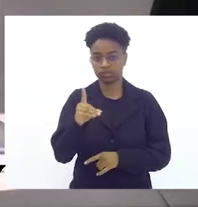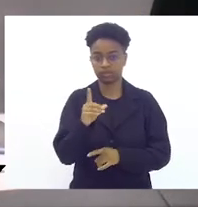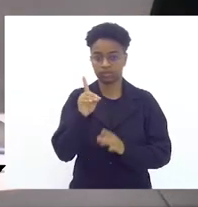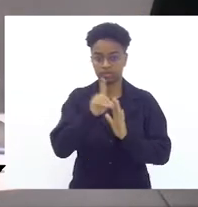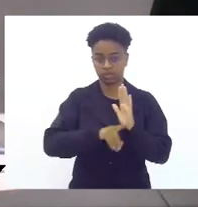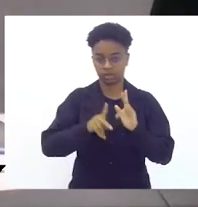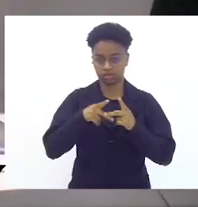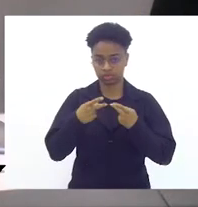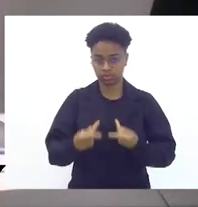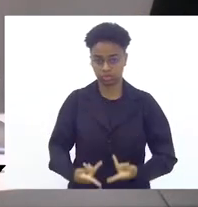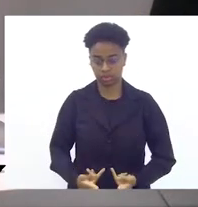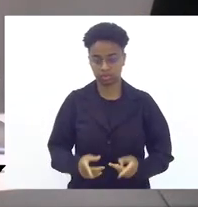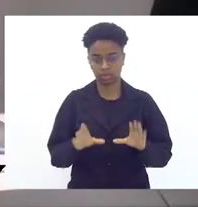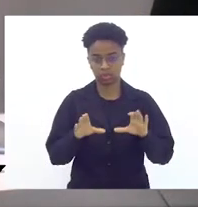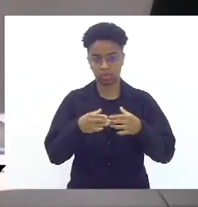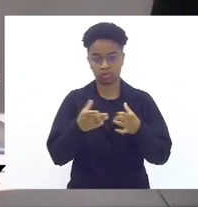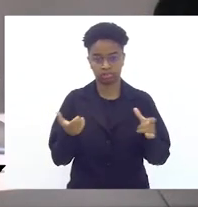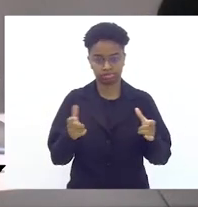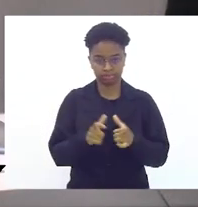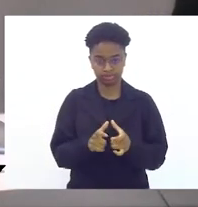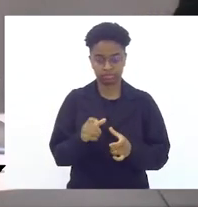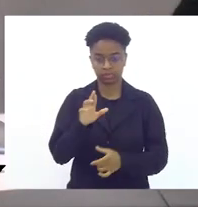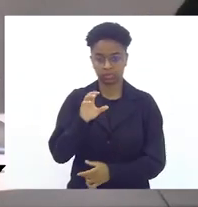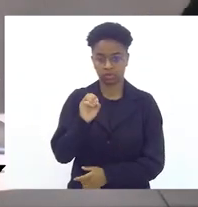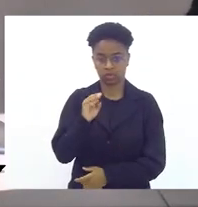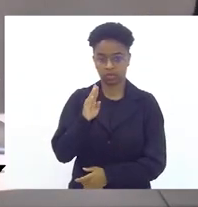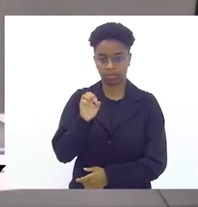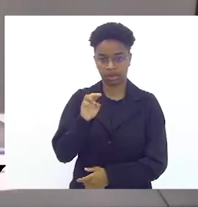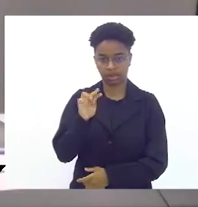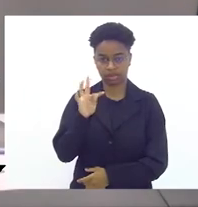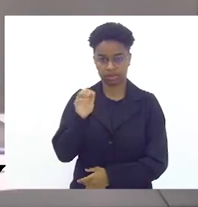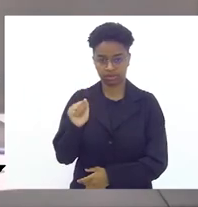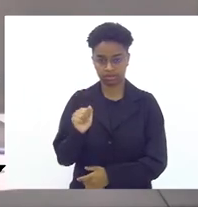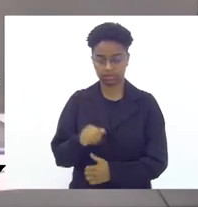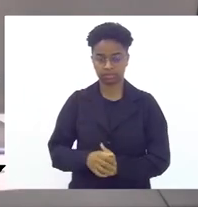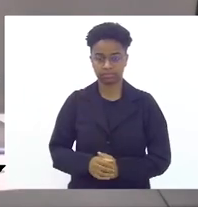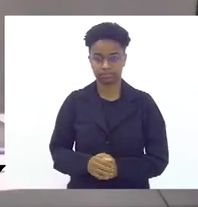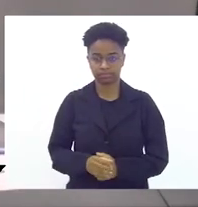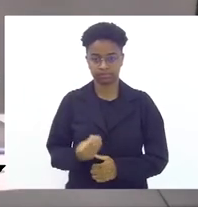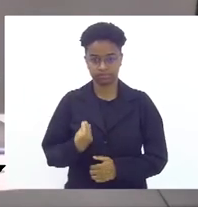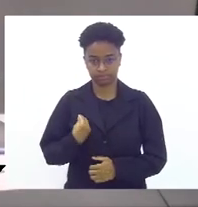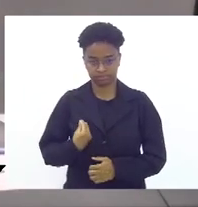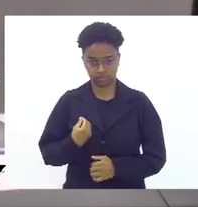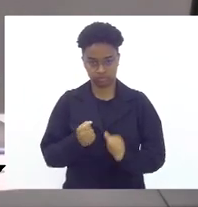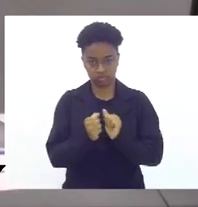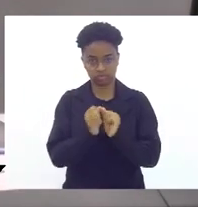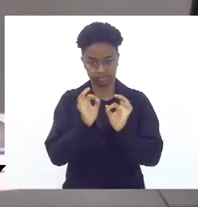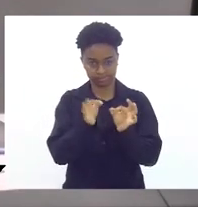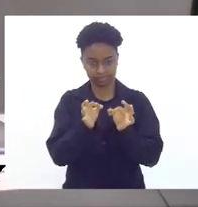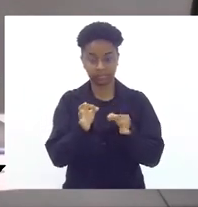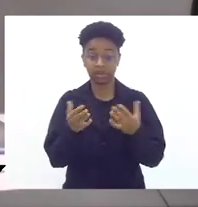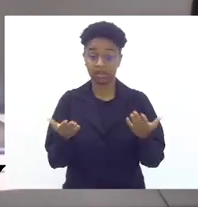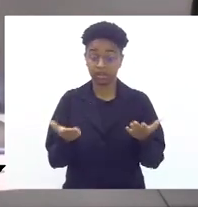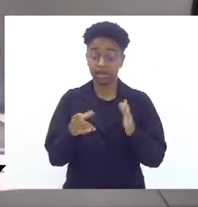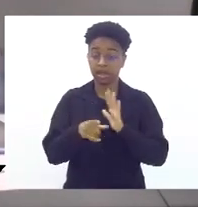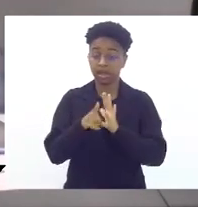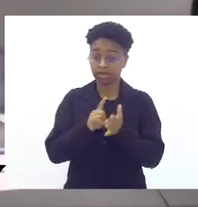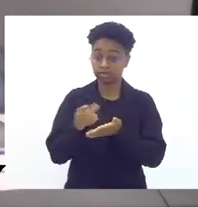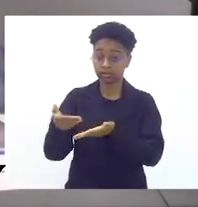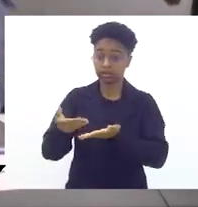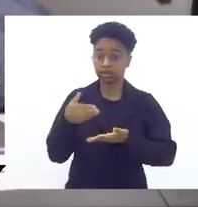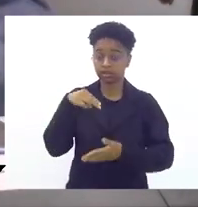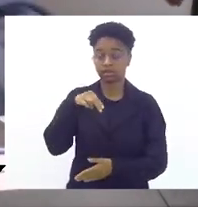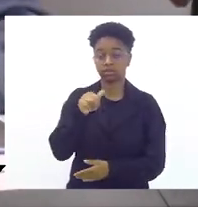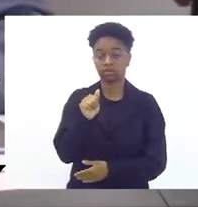humanos e minorias Roberta Rosa tá aqui conosco né então vamos ouvir antes a Nadine